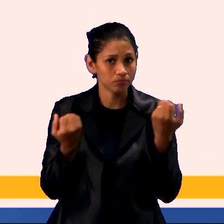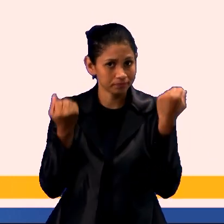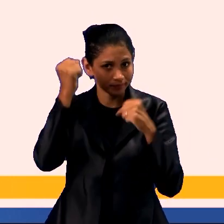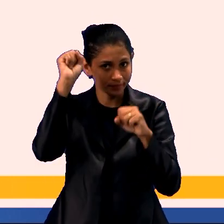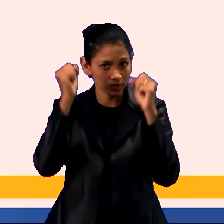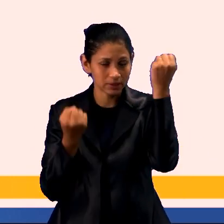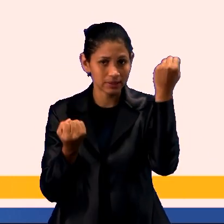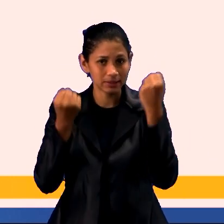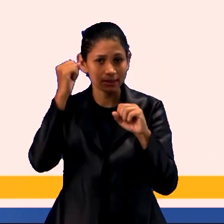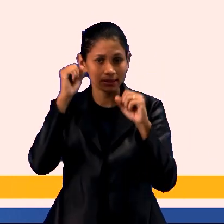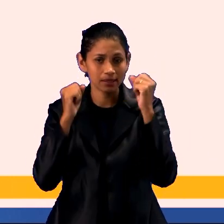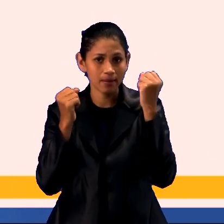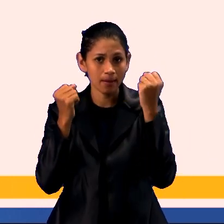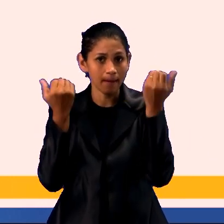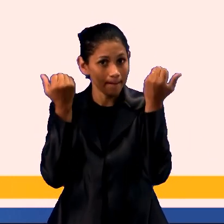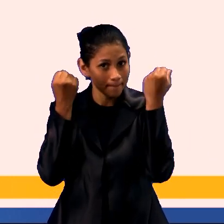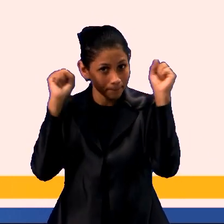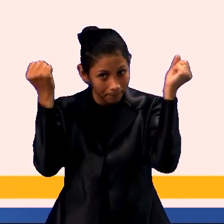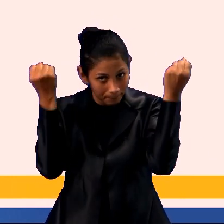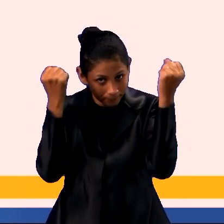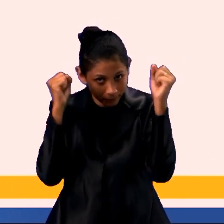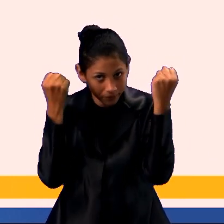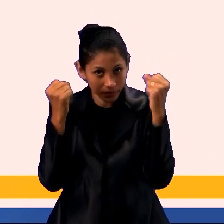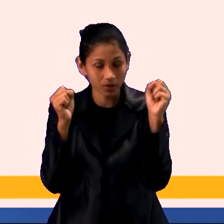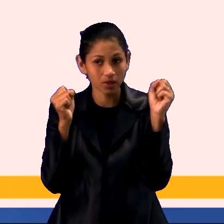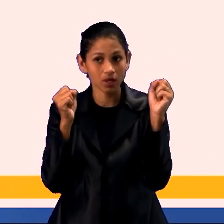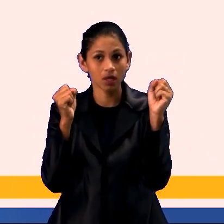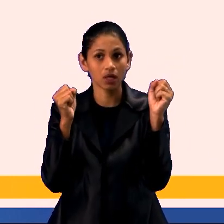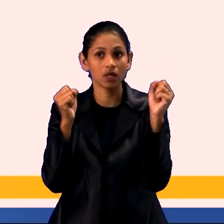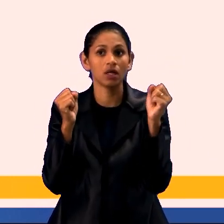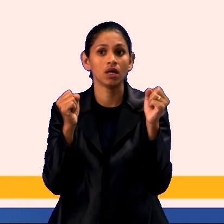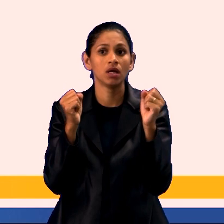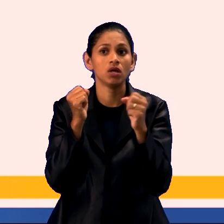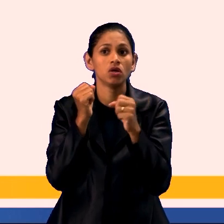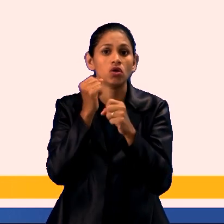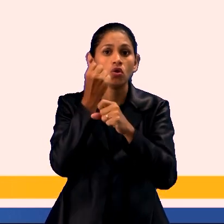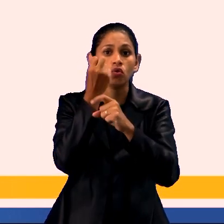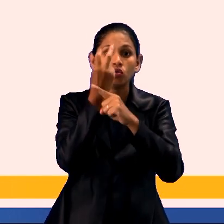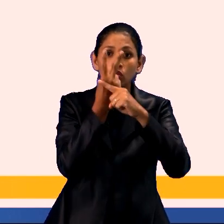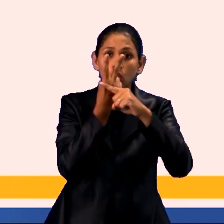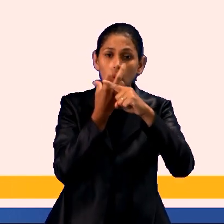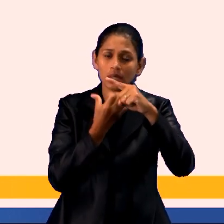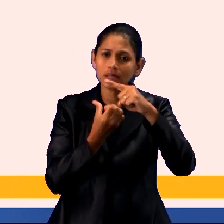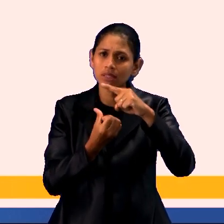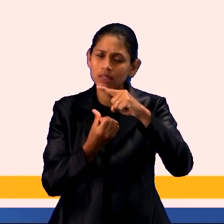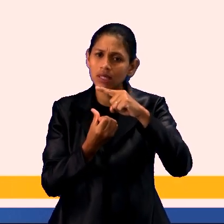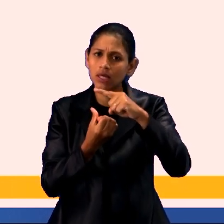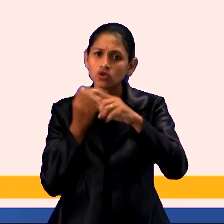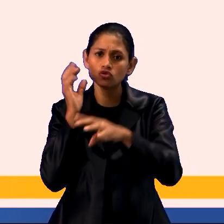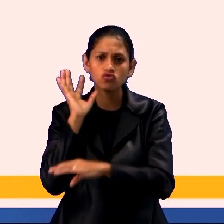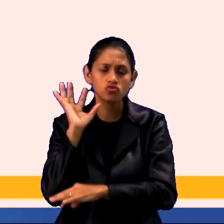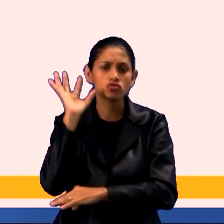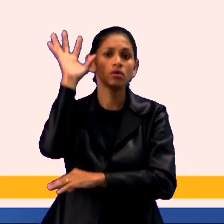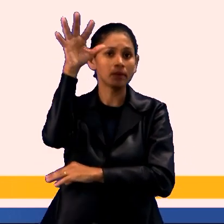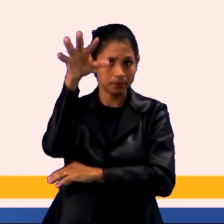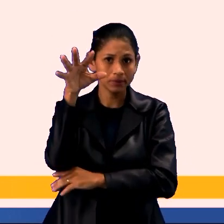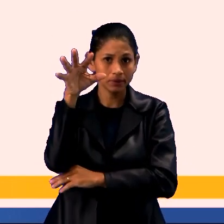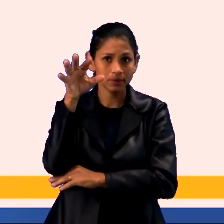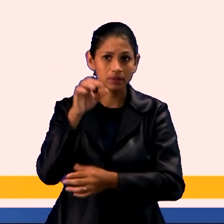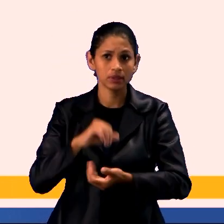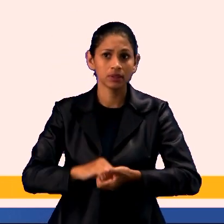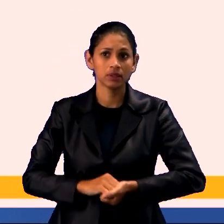pesquisa foi realizada com 60 alunos, opa, ele já deu um valor. Ele disse que eram 60 alunos para essa